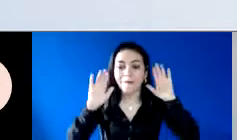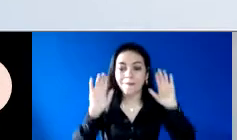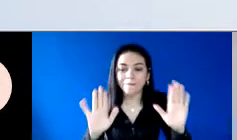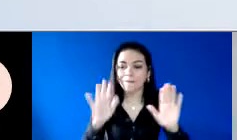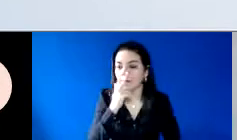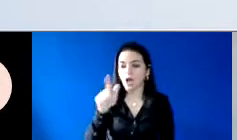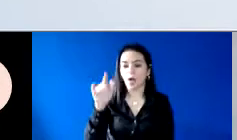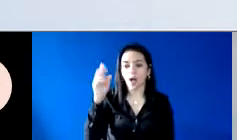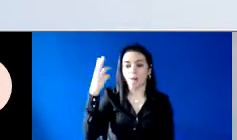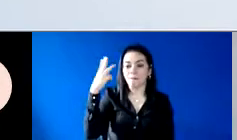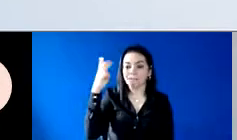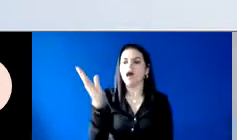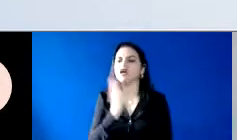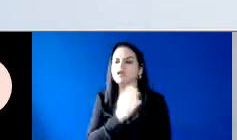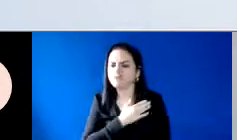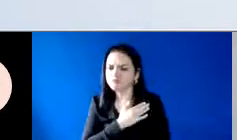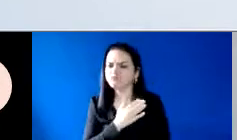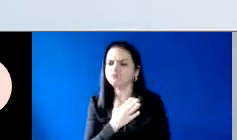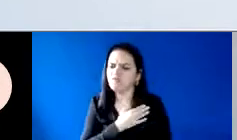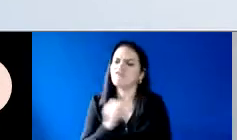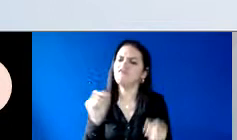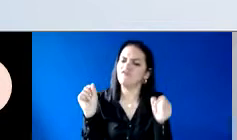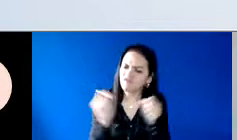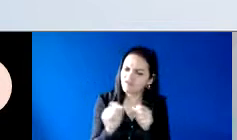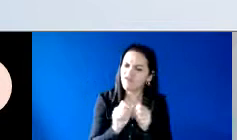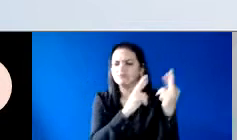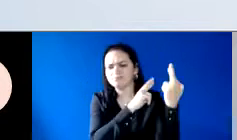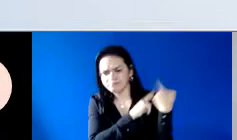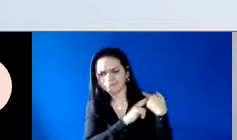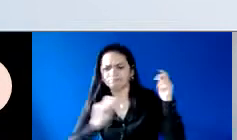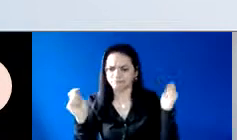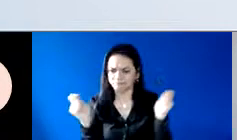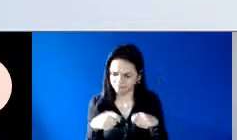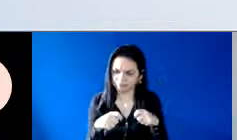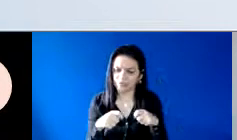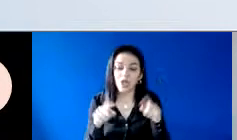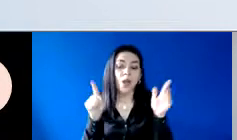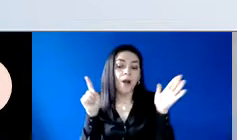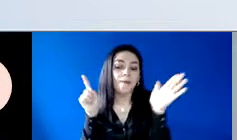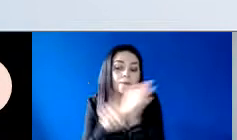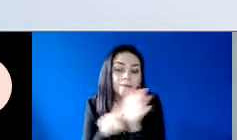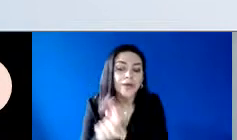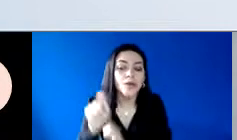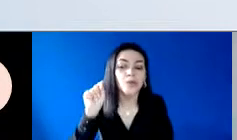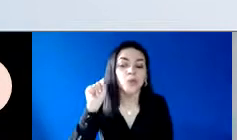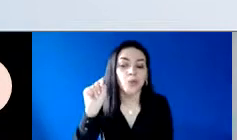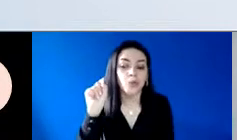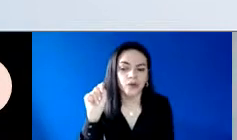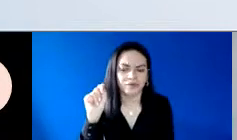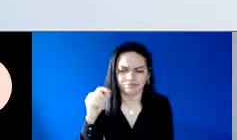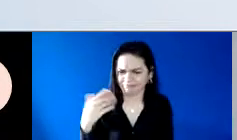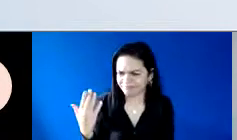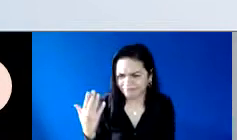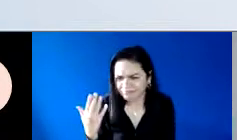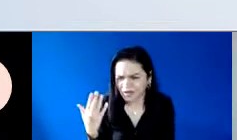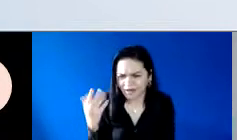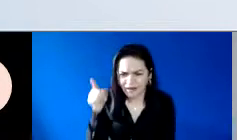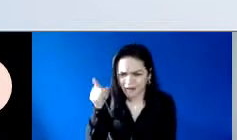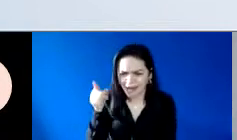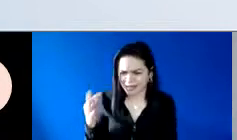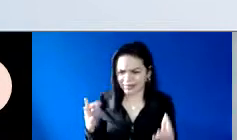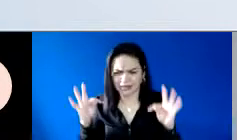tem que bater no peito e dizer que fez o seu dever de casa. E a pergunta que não quer calar é exatamente essa. Mas vem cá, essa